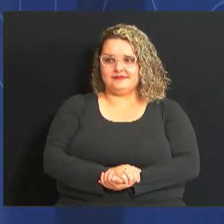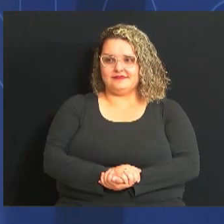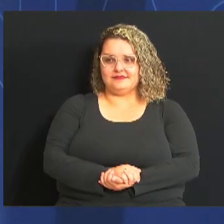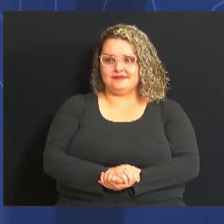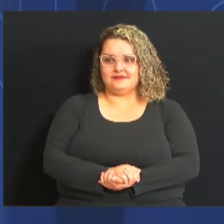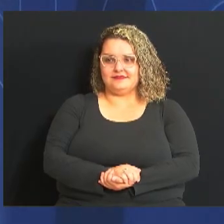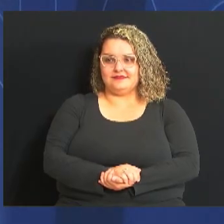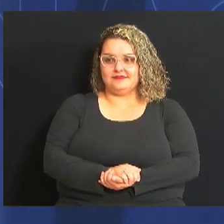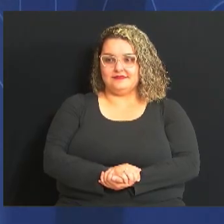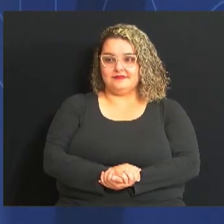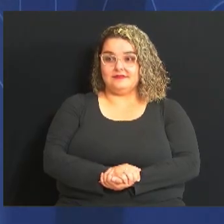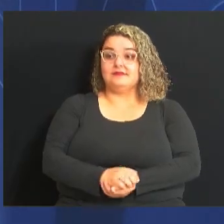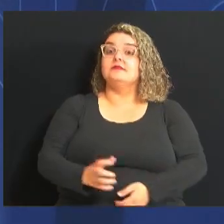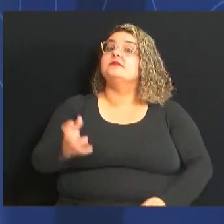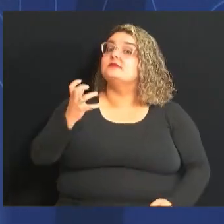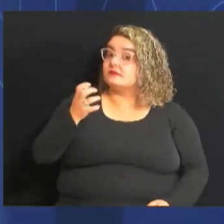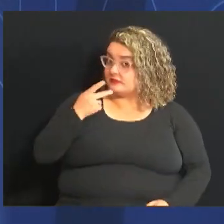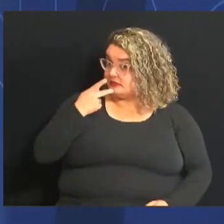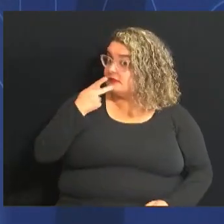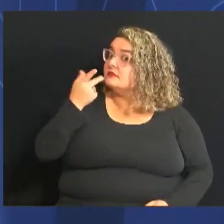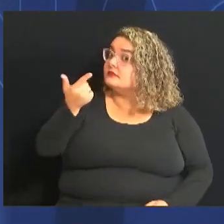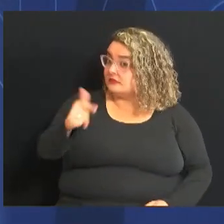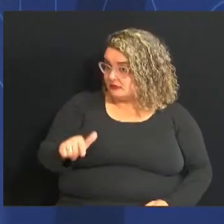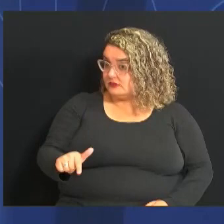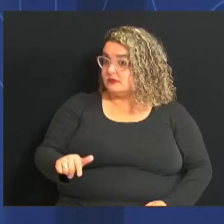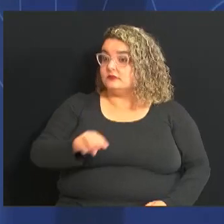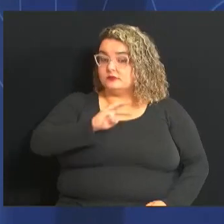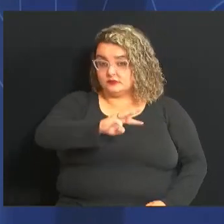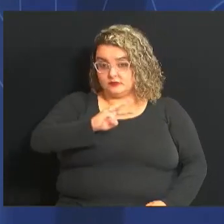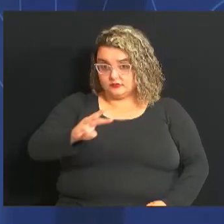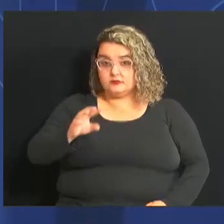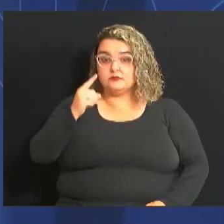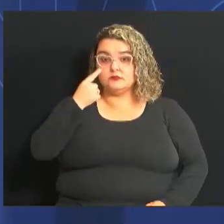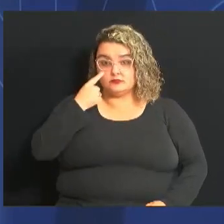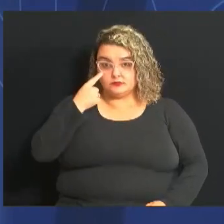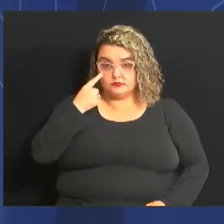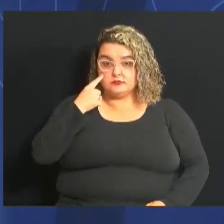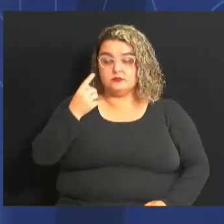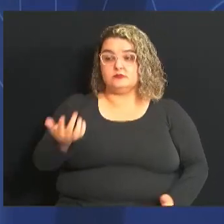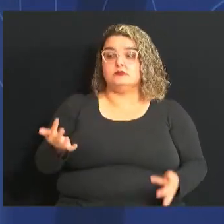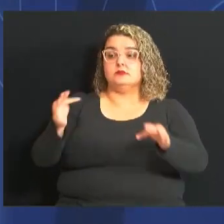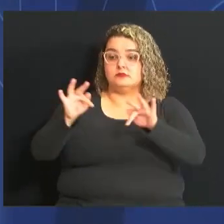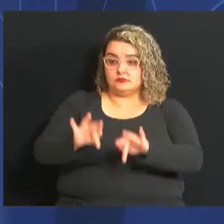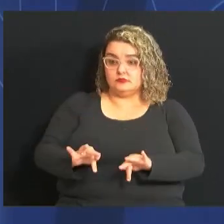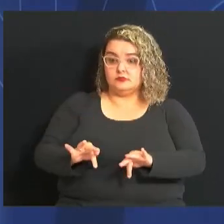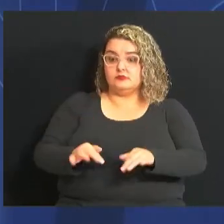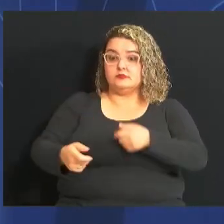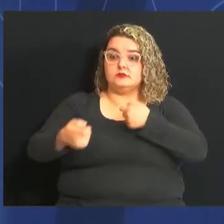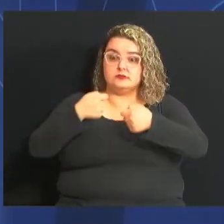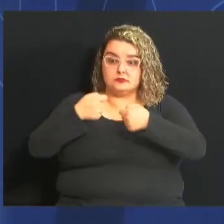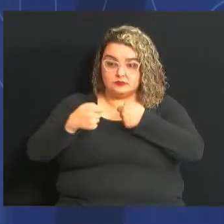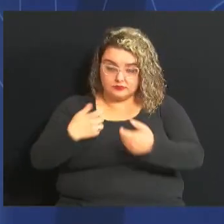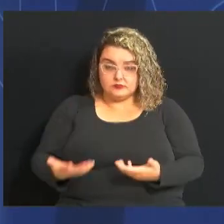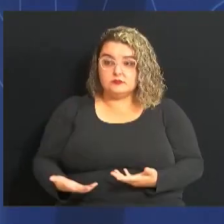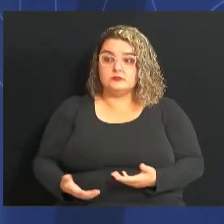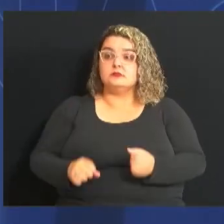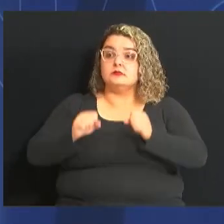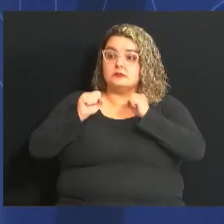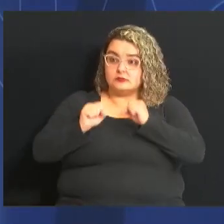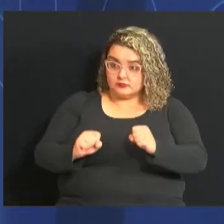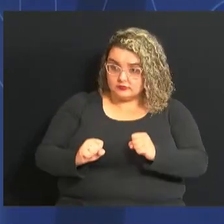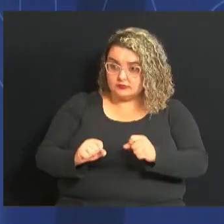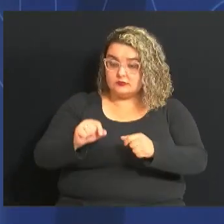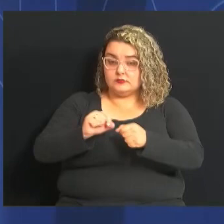Então eu quero reforçar este site que você acompanhou agora no finalzinho da reportagem para você poder fazer a